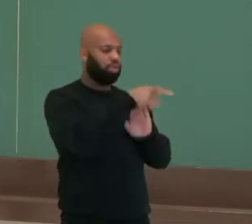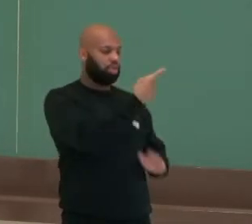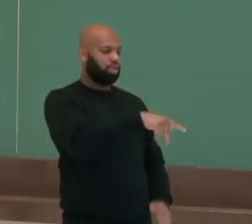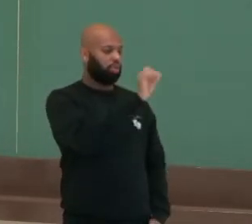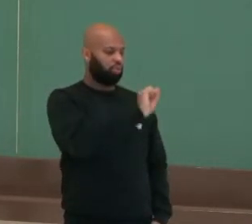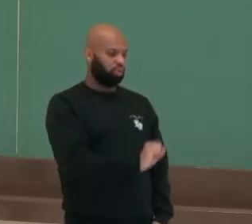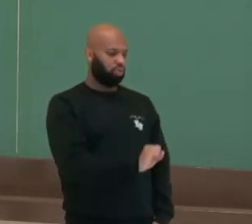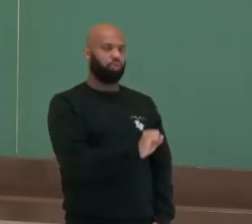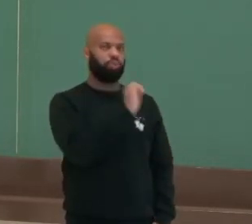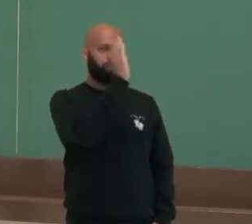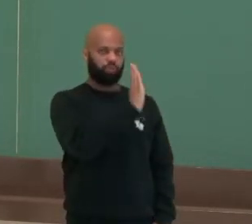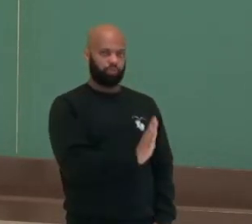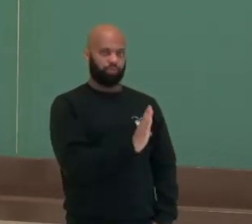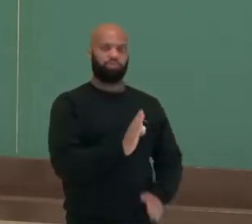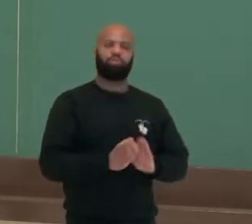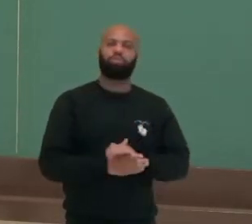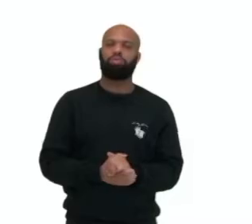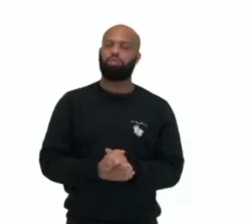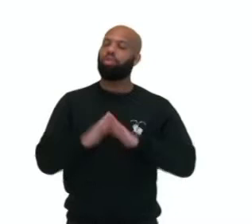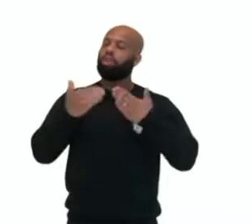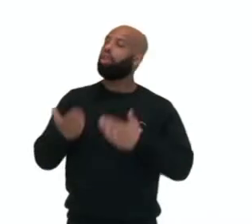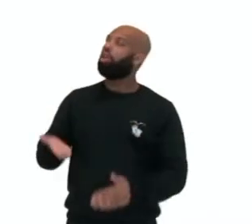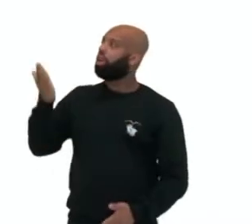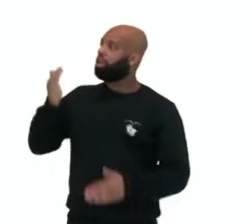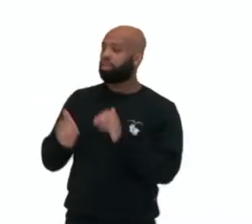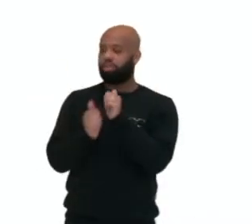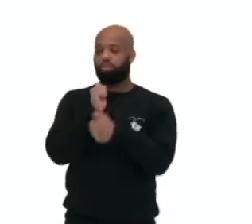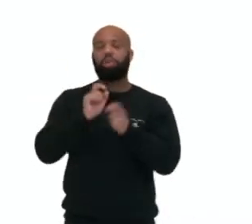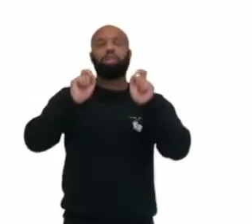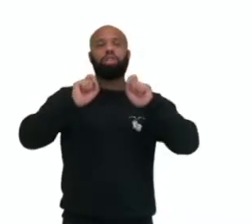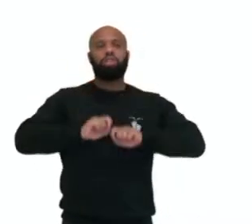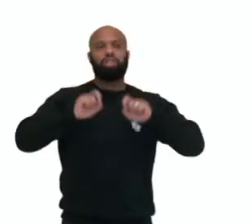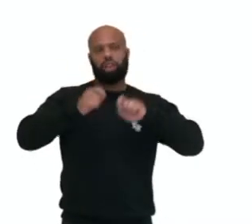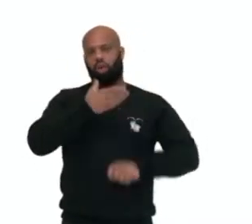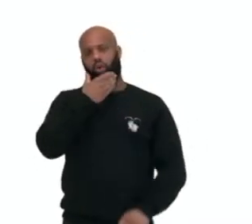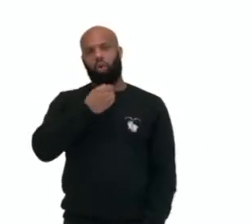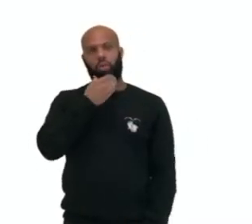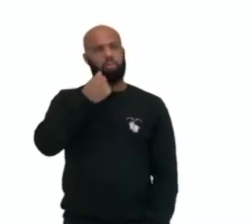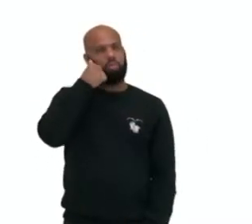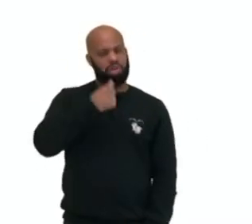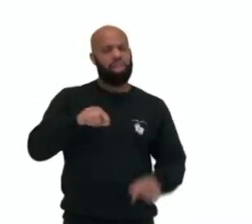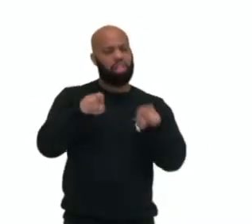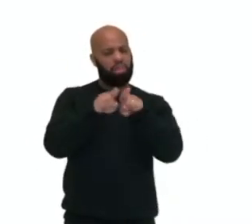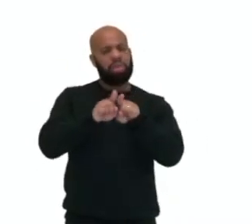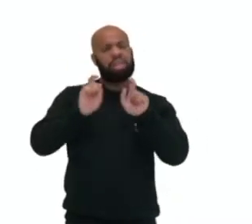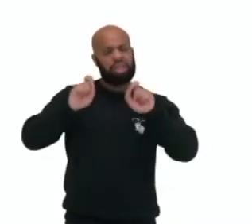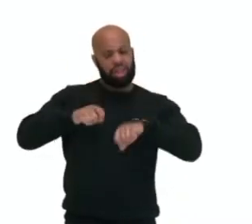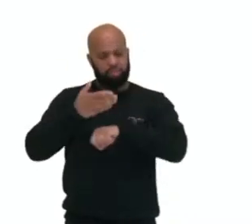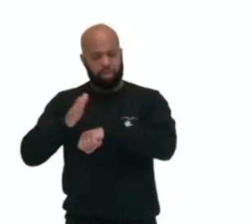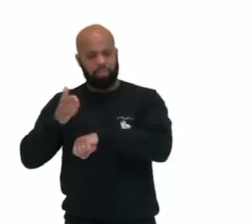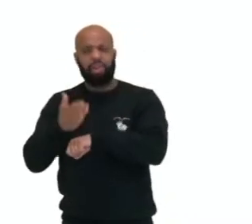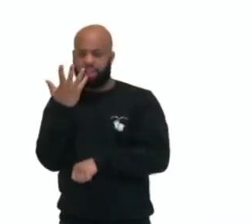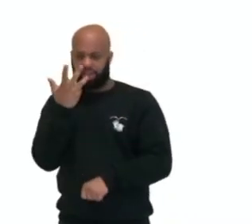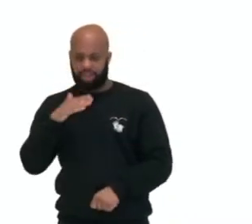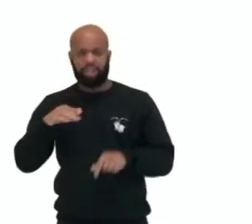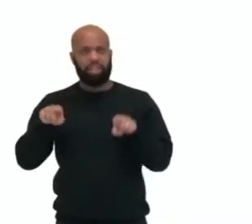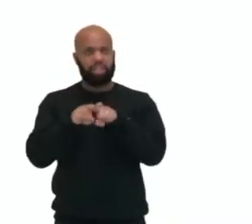Brasil. A bocha pode ser jogada tanto por homens quanto mulheres, por